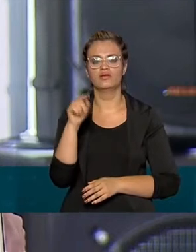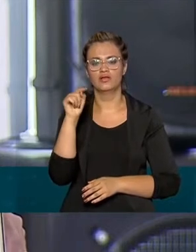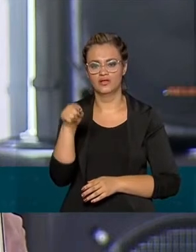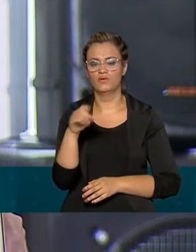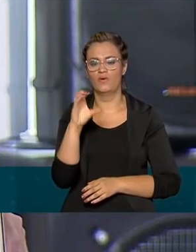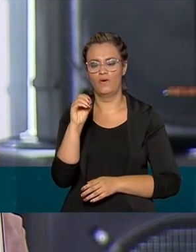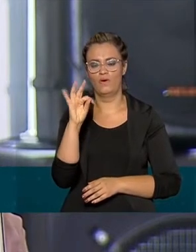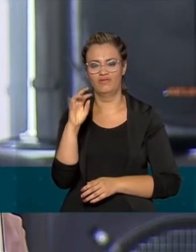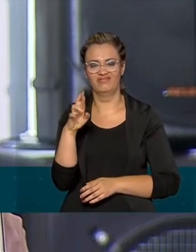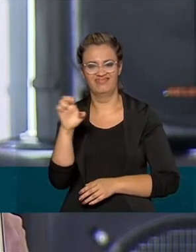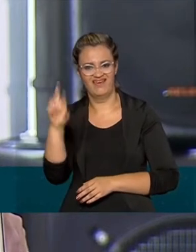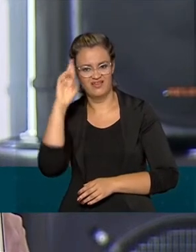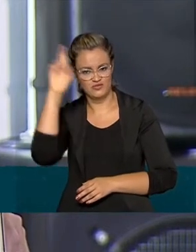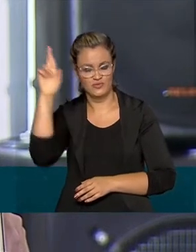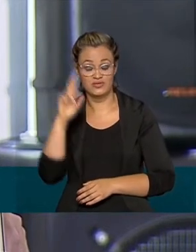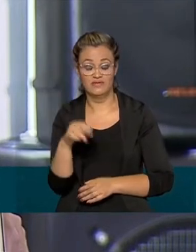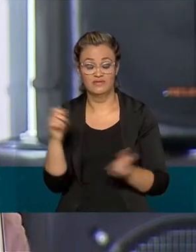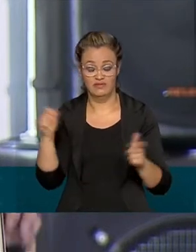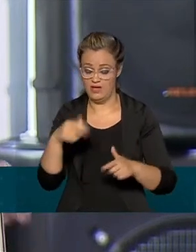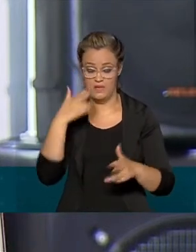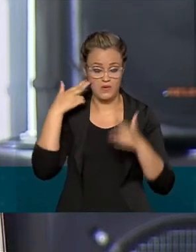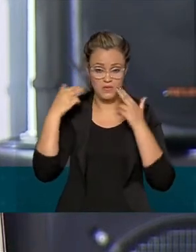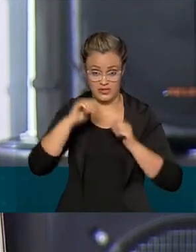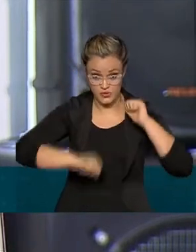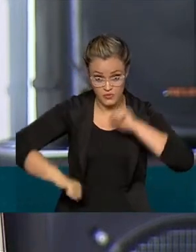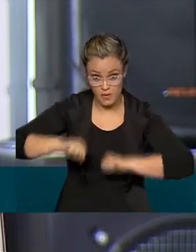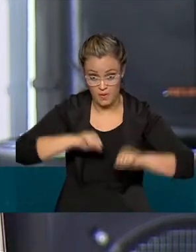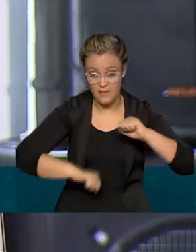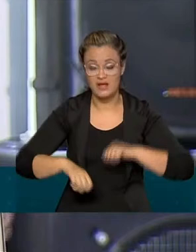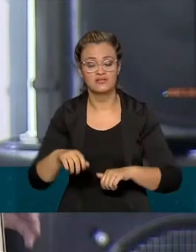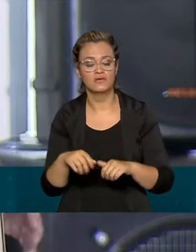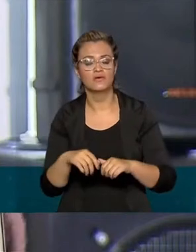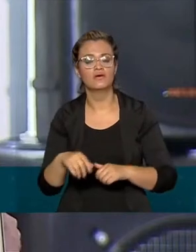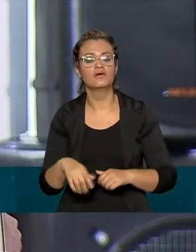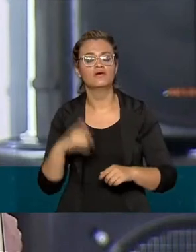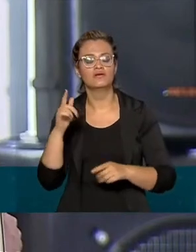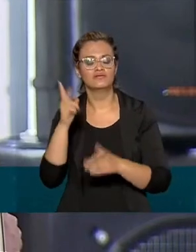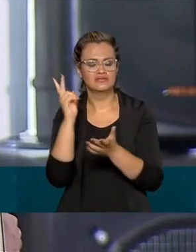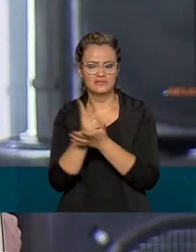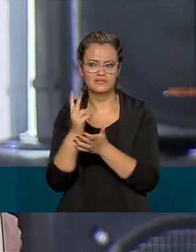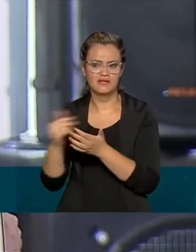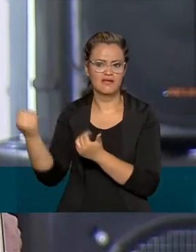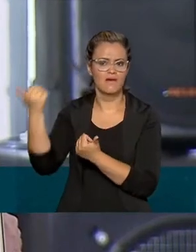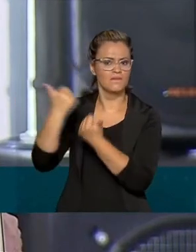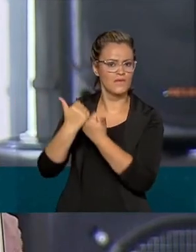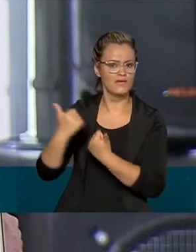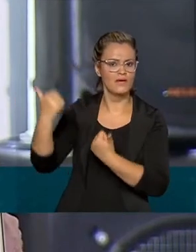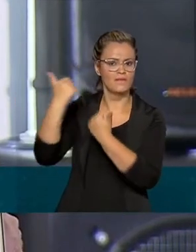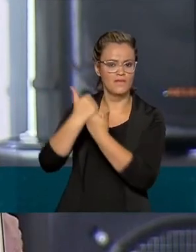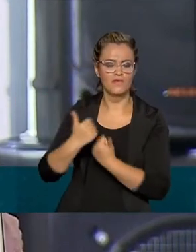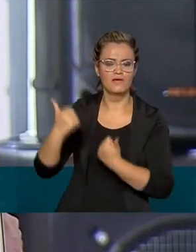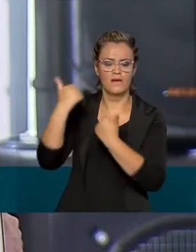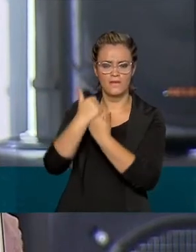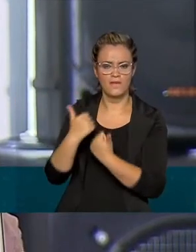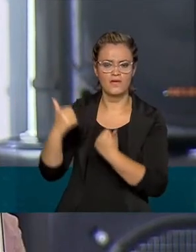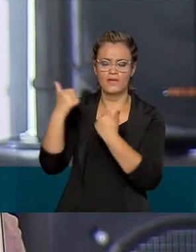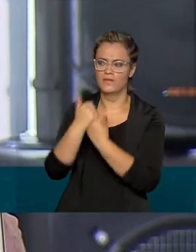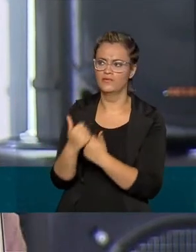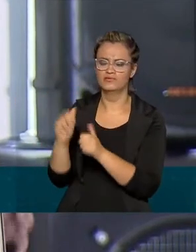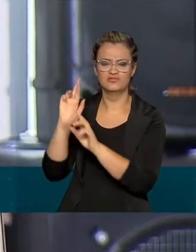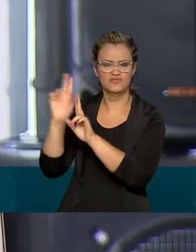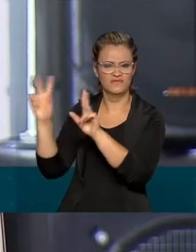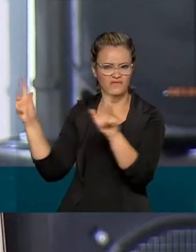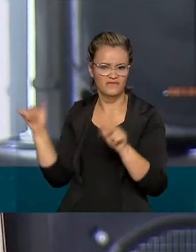COTER, permitirá que o Exército Brasileiro conte permanentemente com forças de prontidão de naturezas